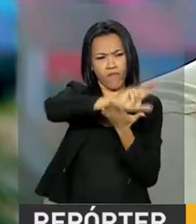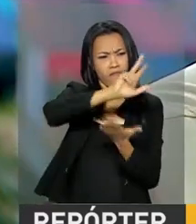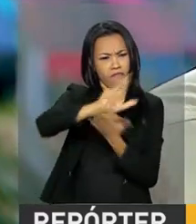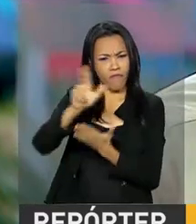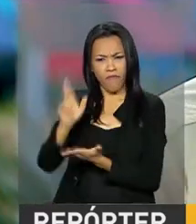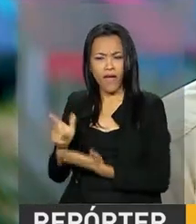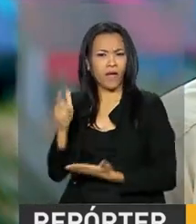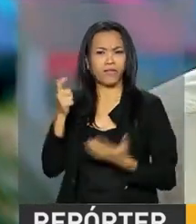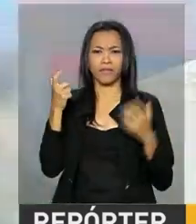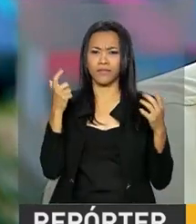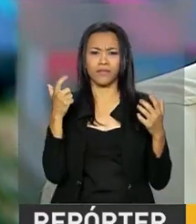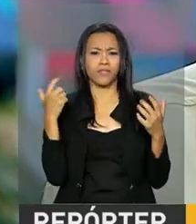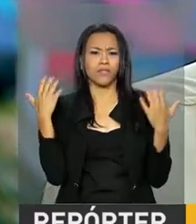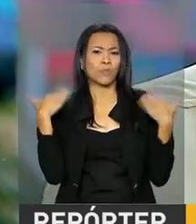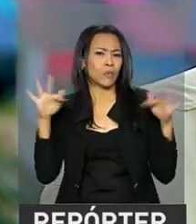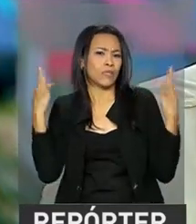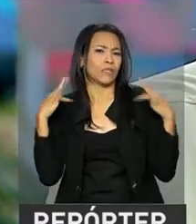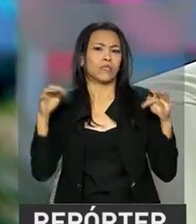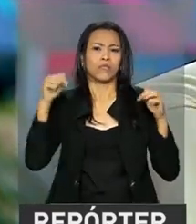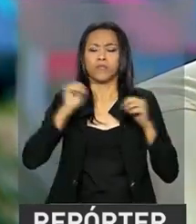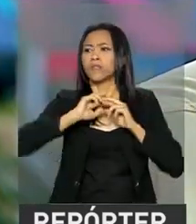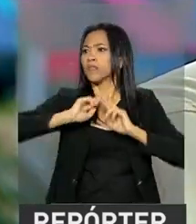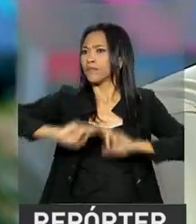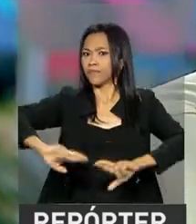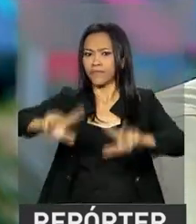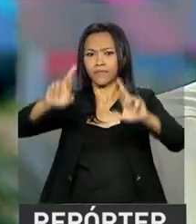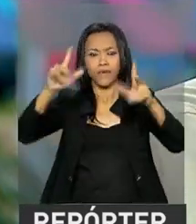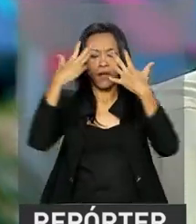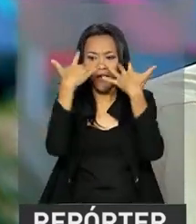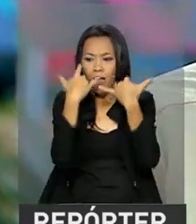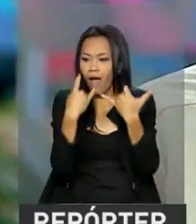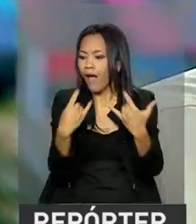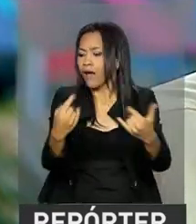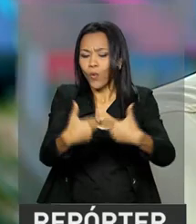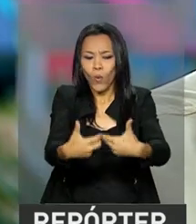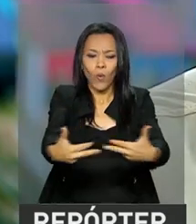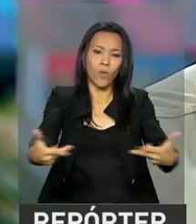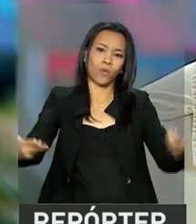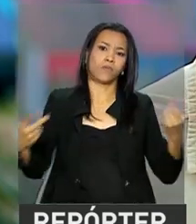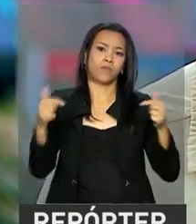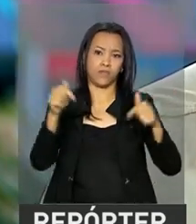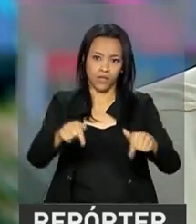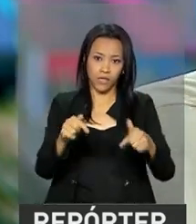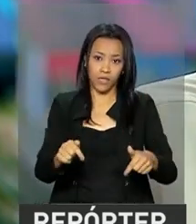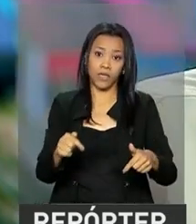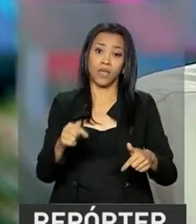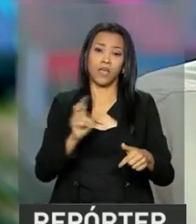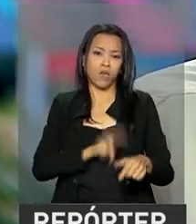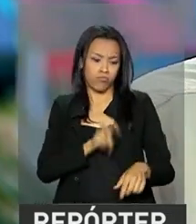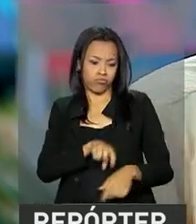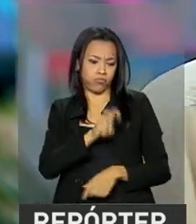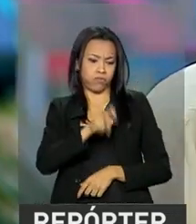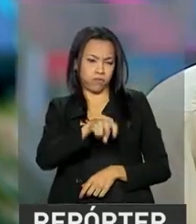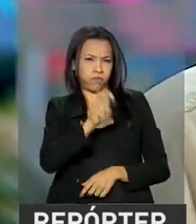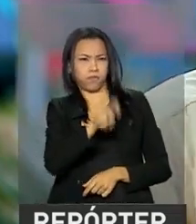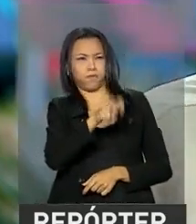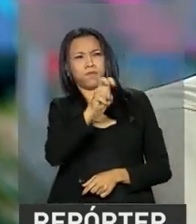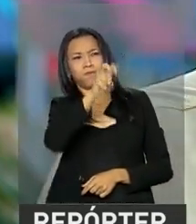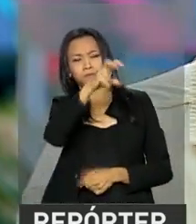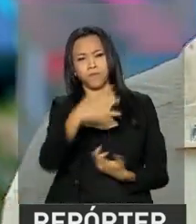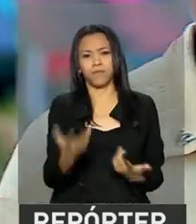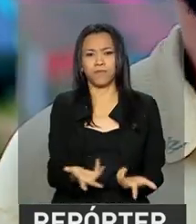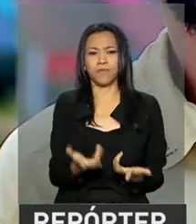turismo de aventura aqui, né? encontra diversos atrativos, entre, ah, morros pra